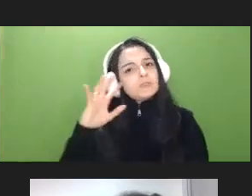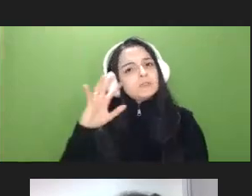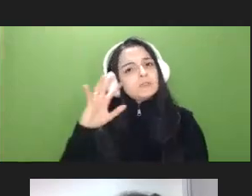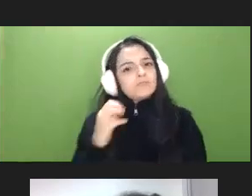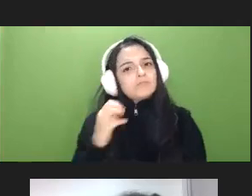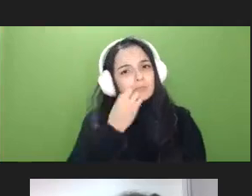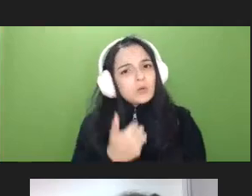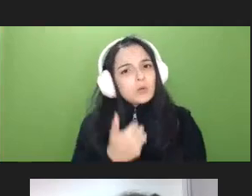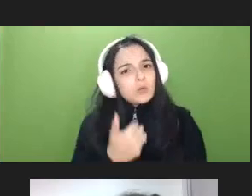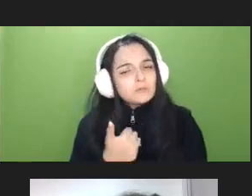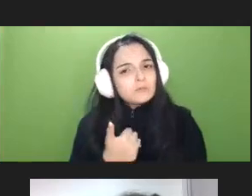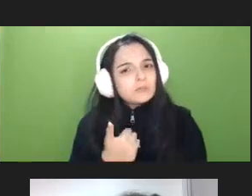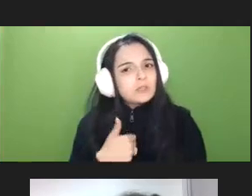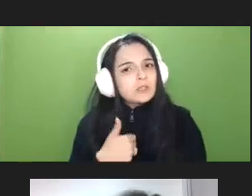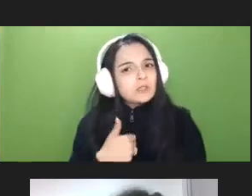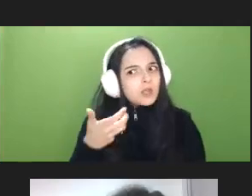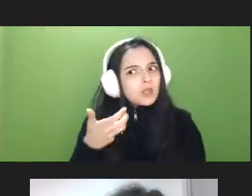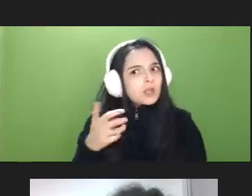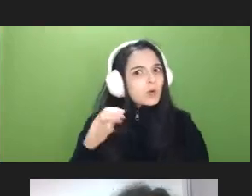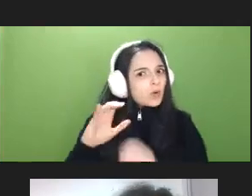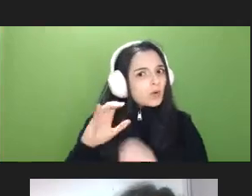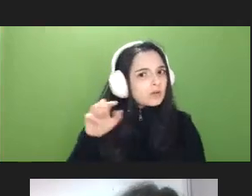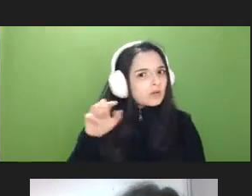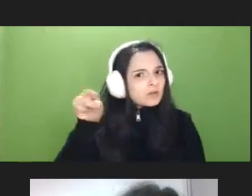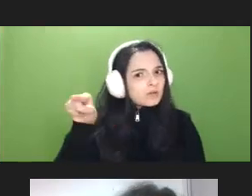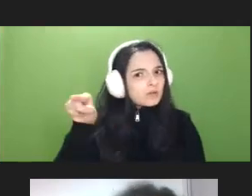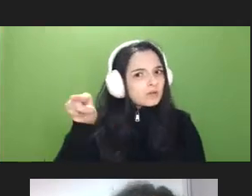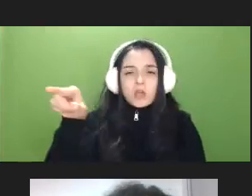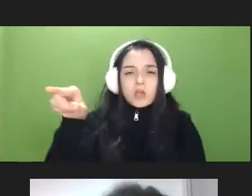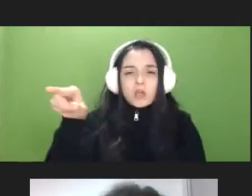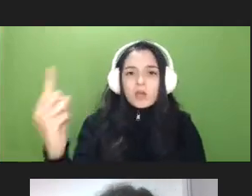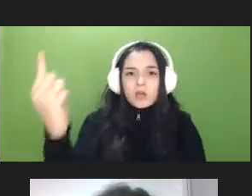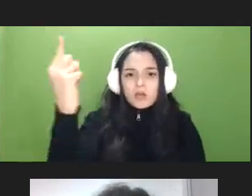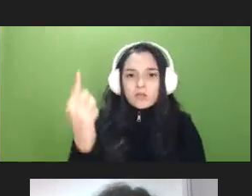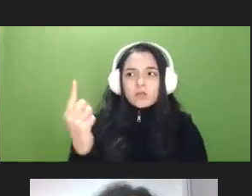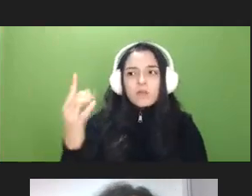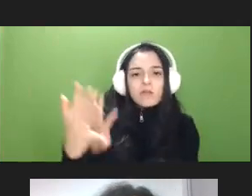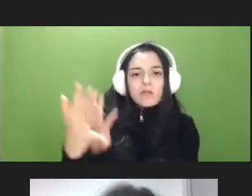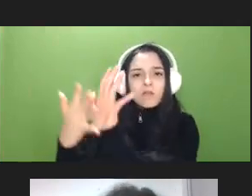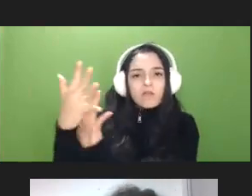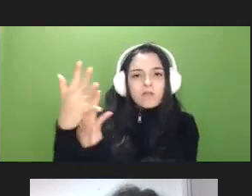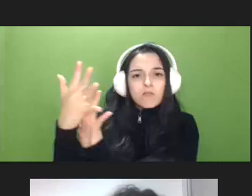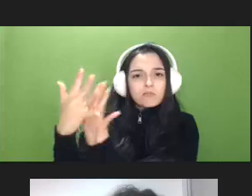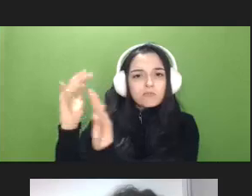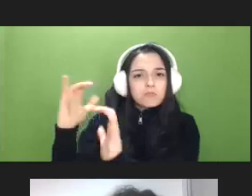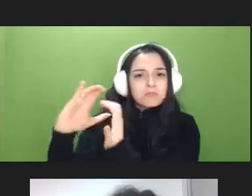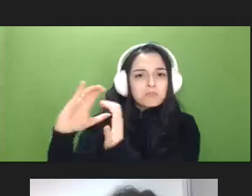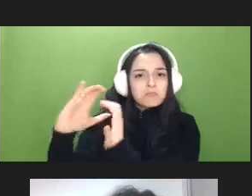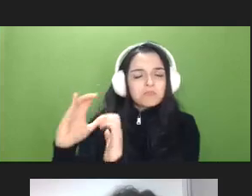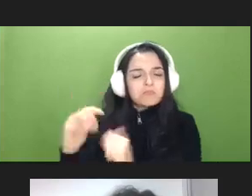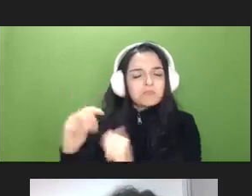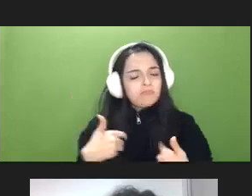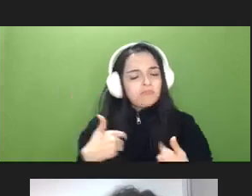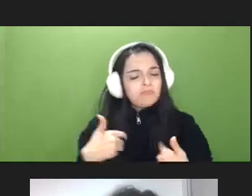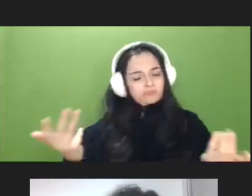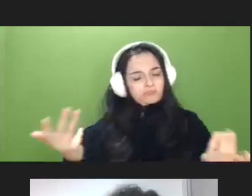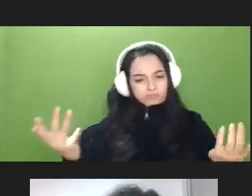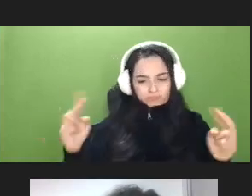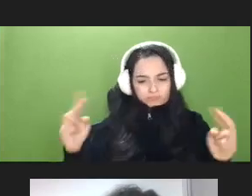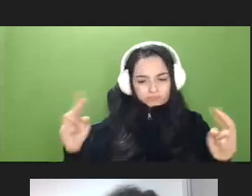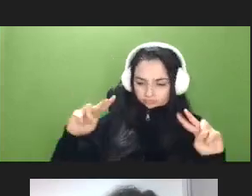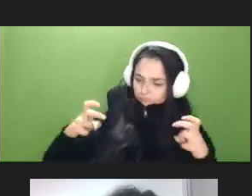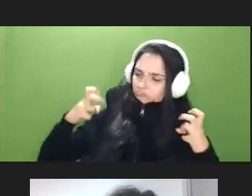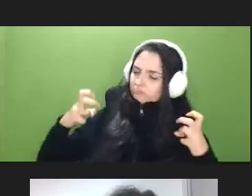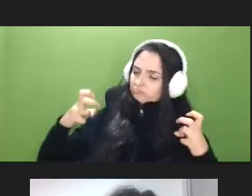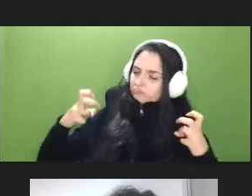era me comunicar com essa pessoa, e essa pessoa se comunica por meio da língua de sinais, então por que eu não me disponho, né, a tentar,